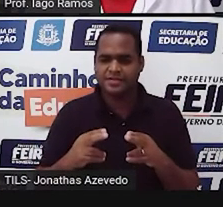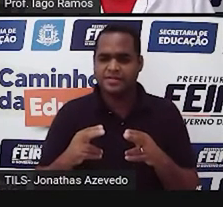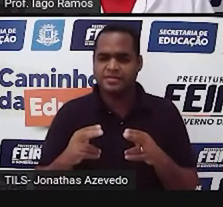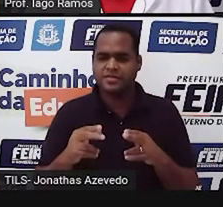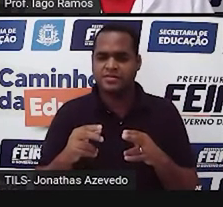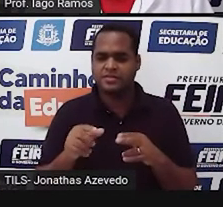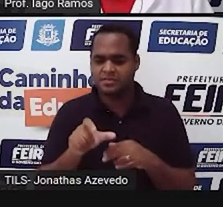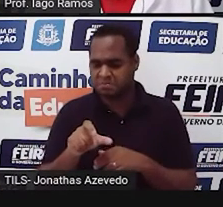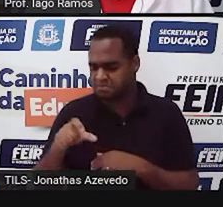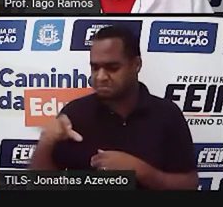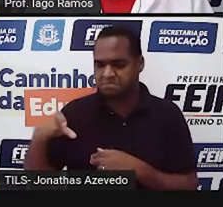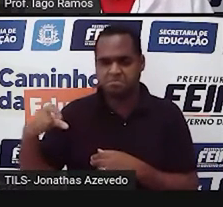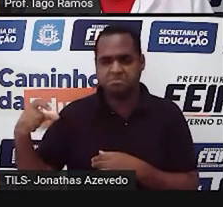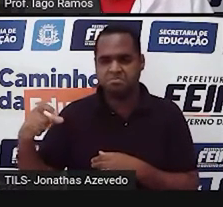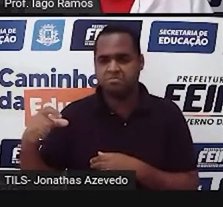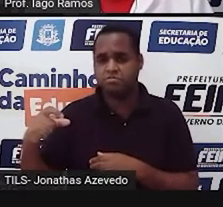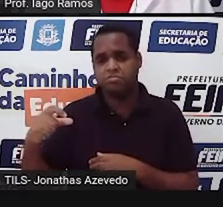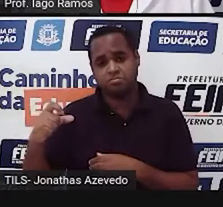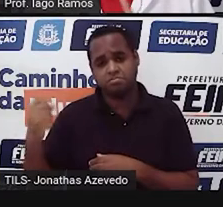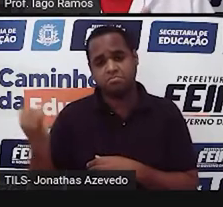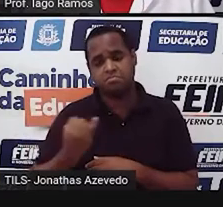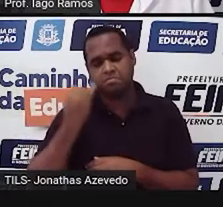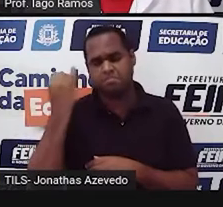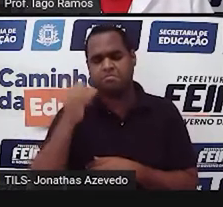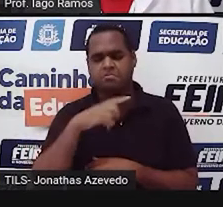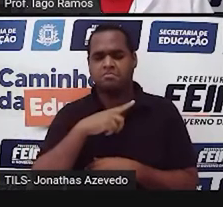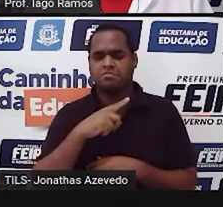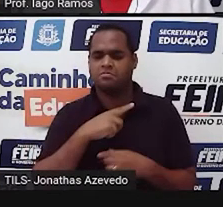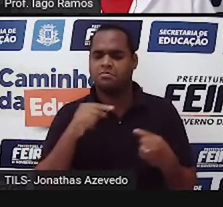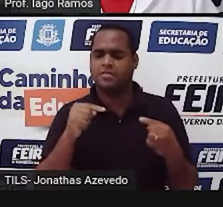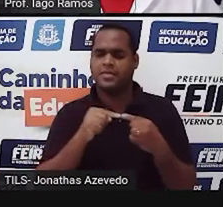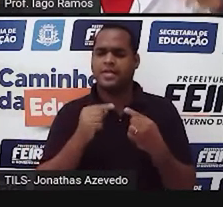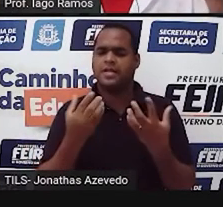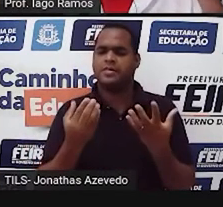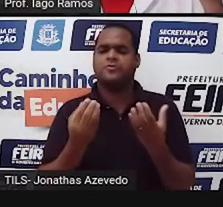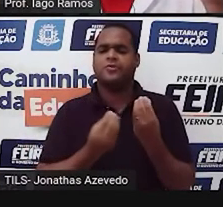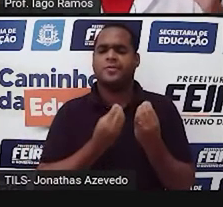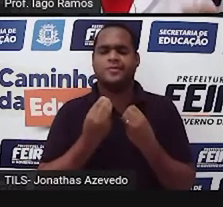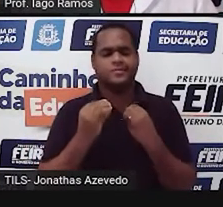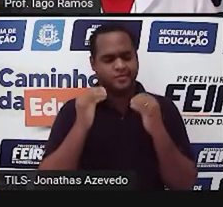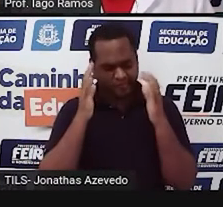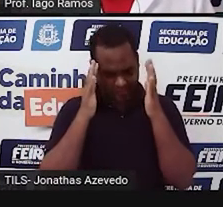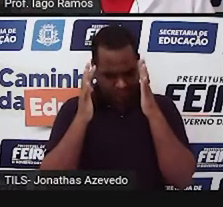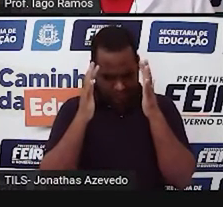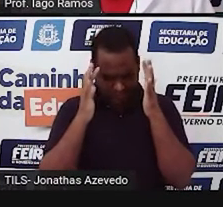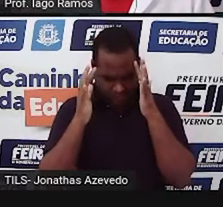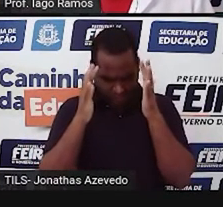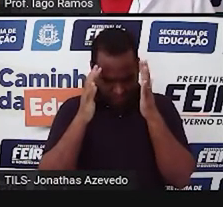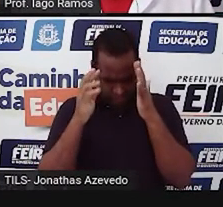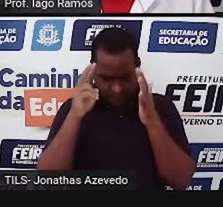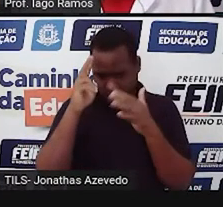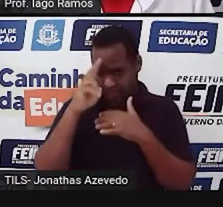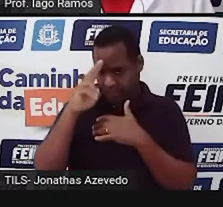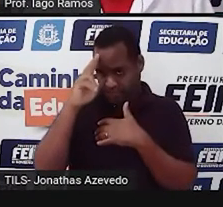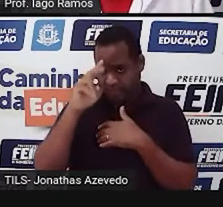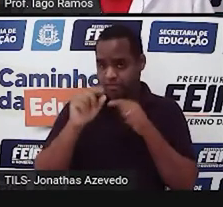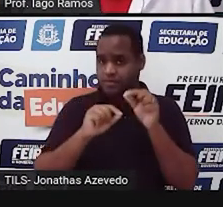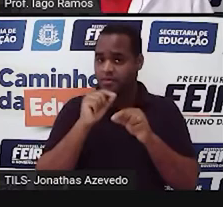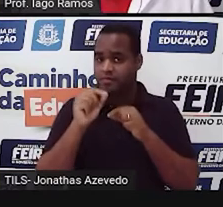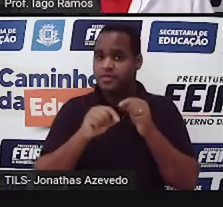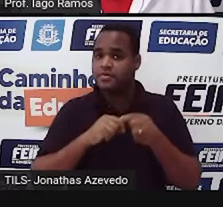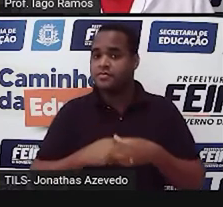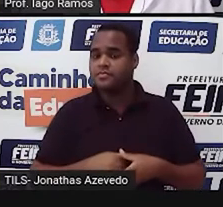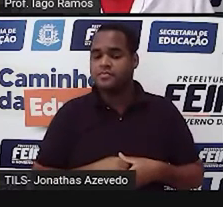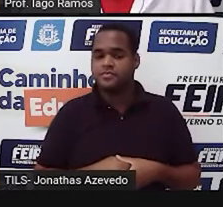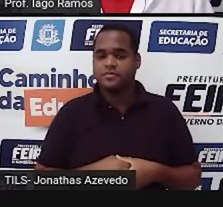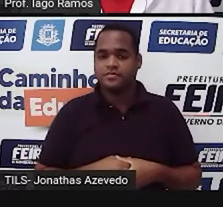um interessante isso tá né Fazendo a nossa lembrar de um tipo de número que tipo de